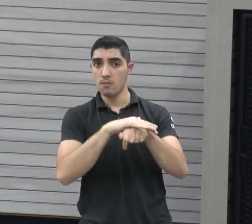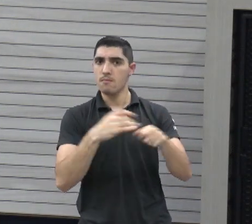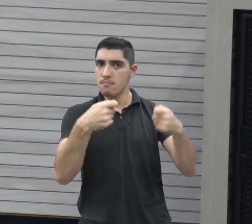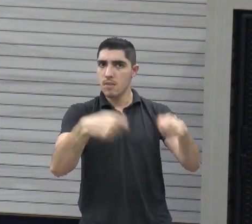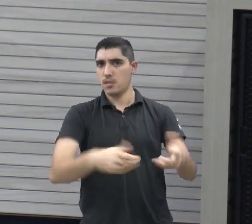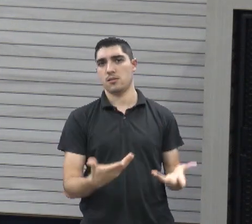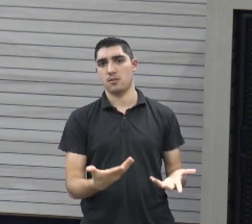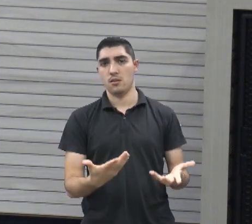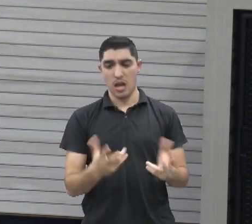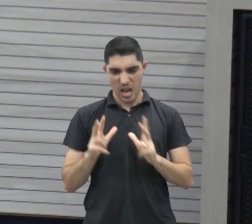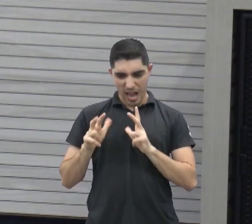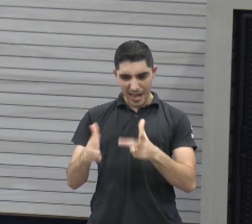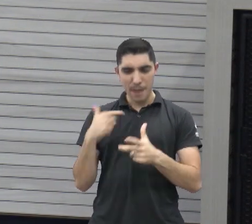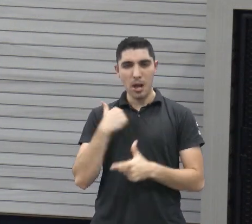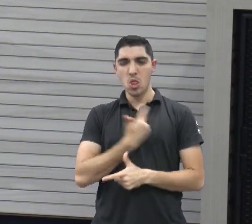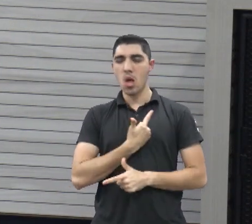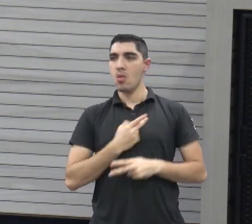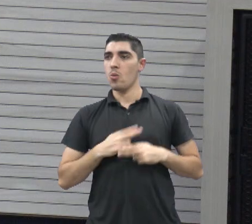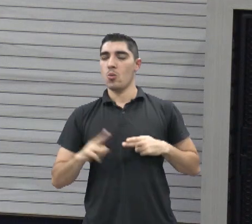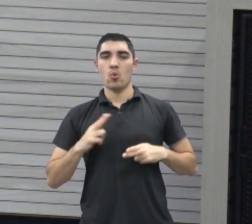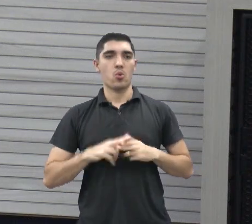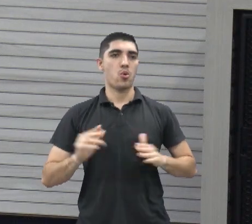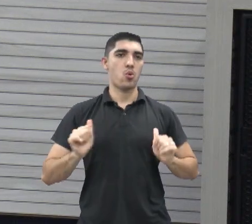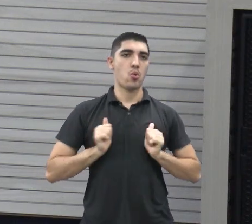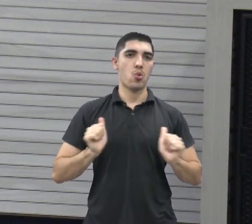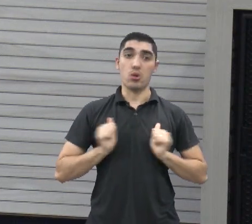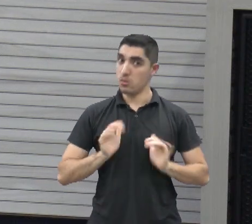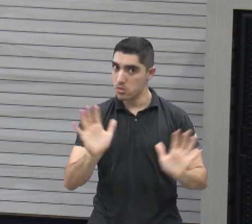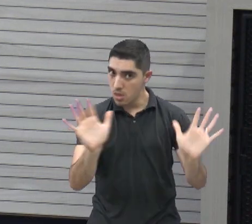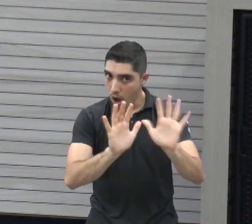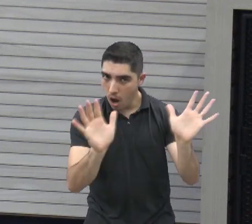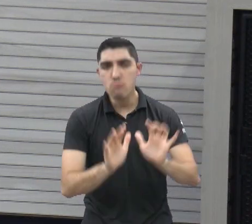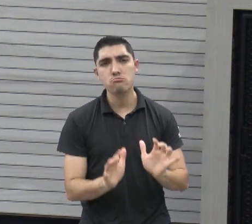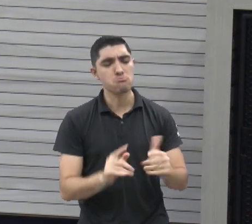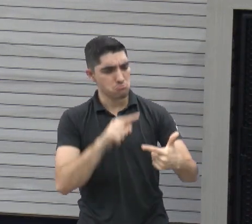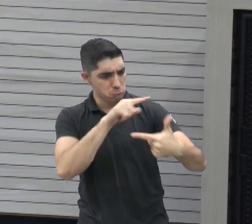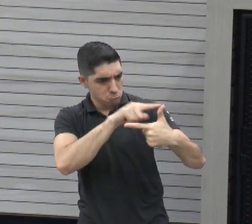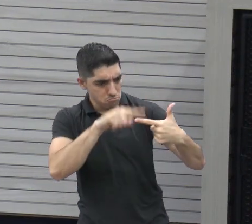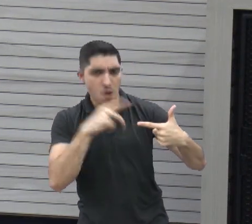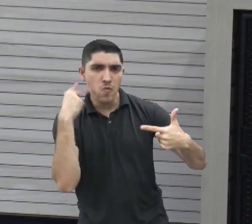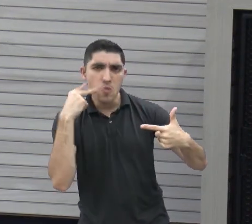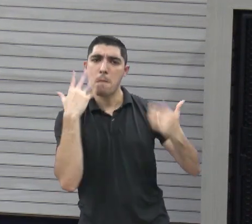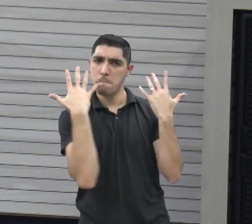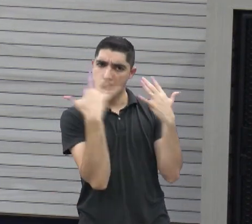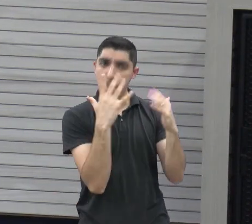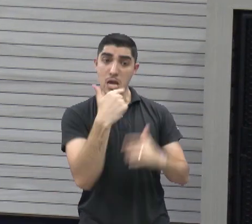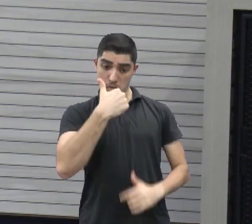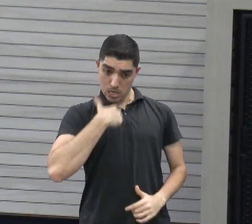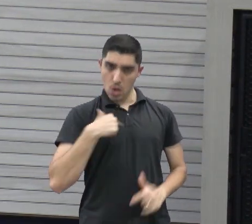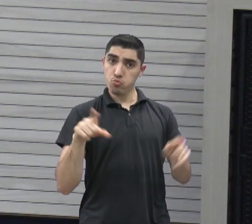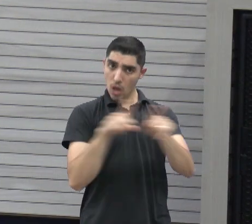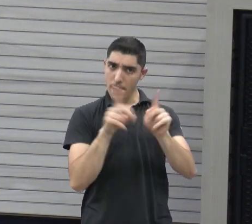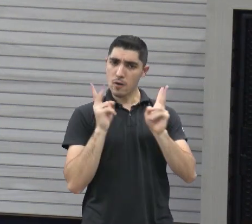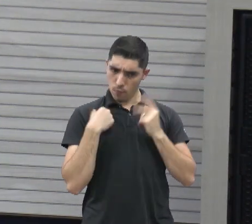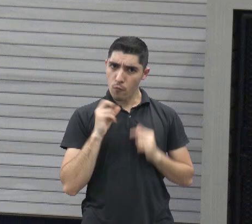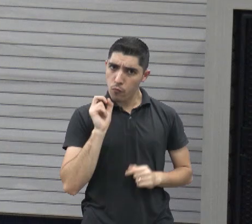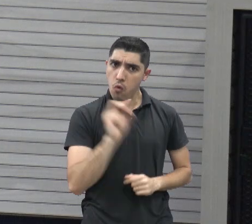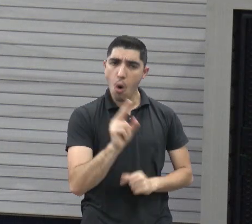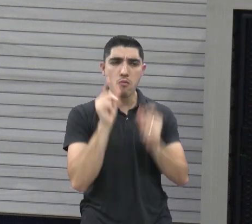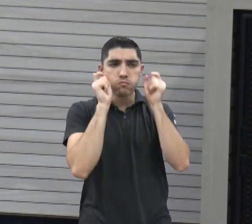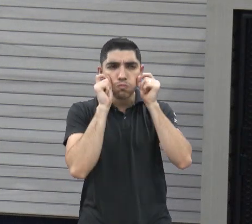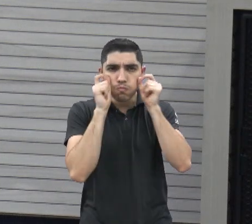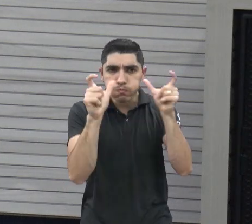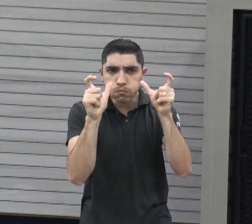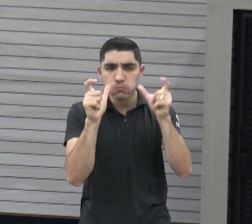não vai se omitir a esse assunto, parabéns aos vereadores, e eu também estarei alerta, vigilante, não só